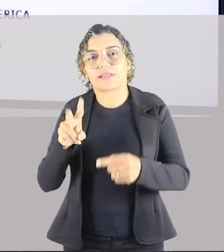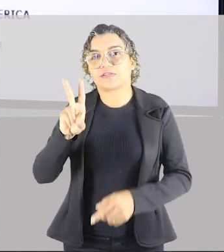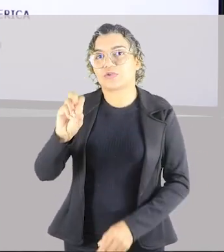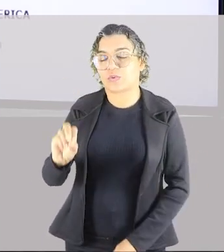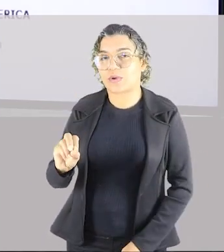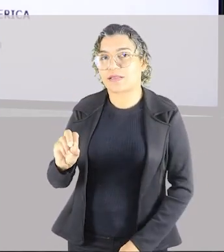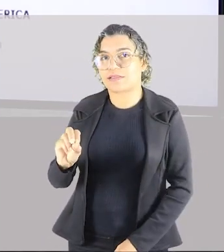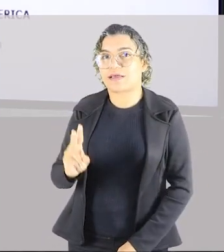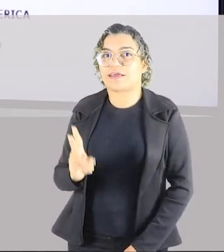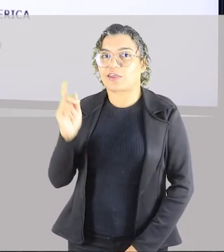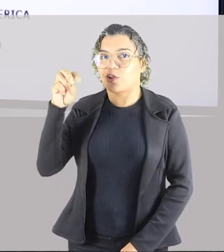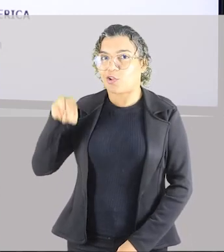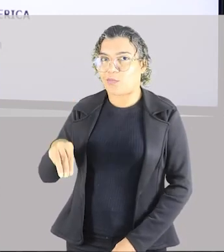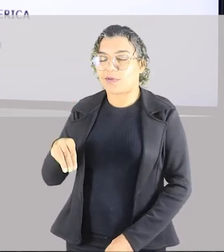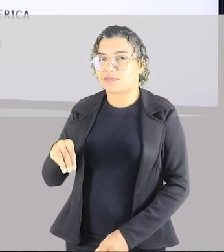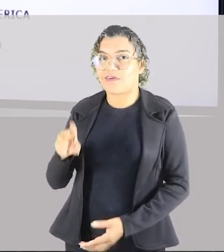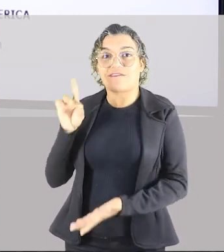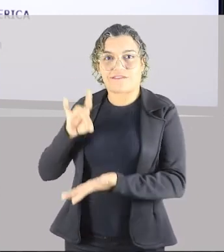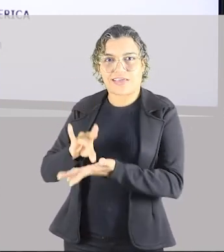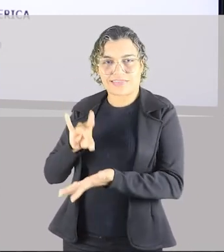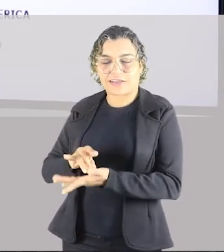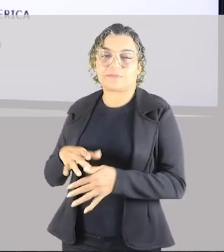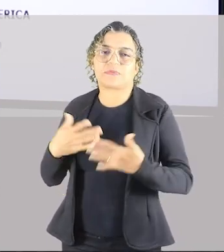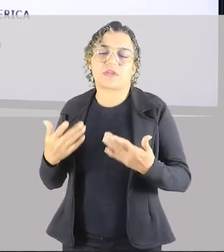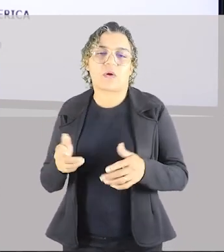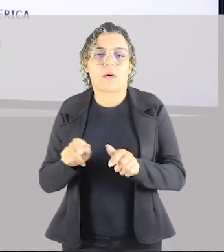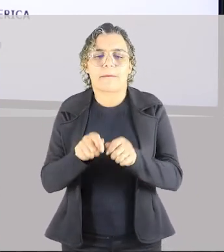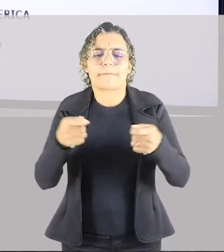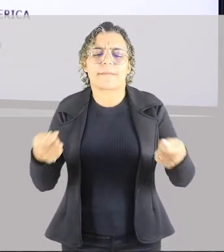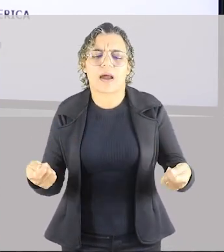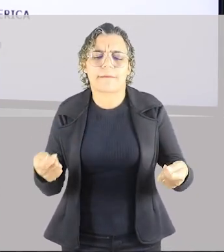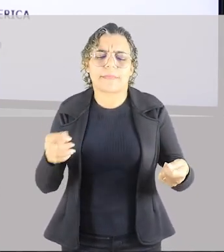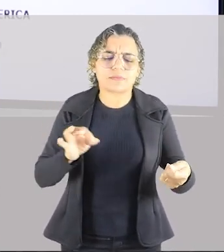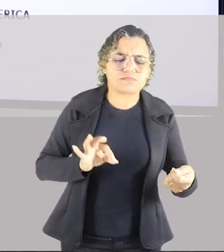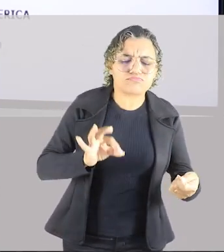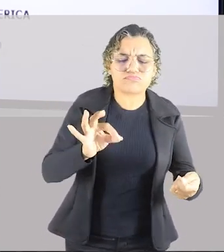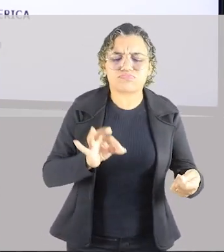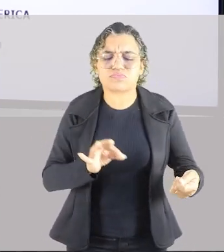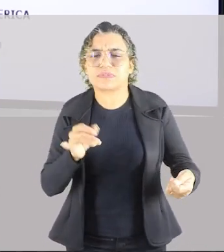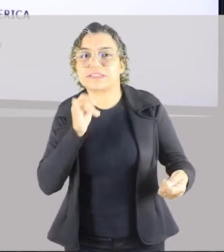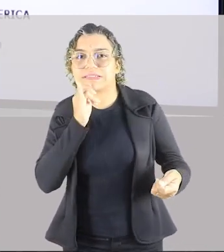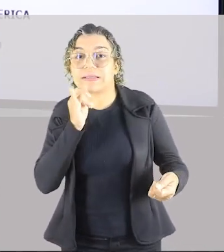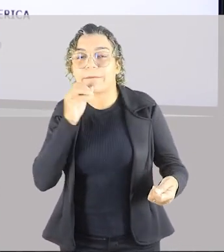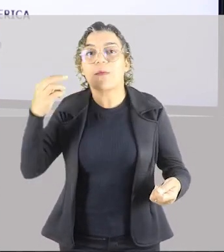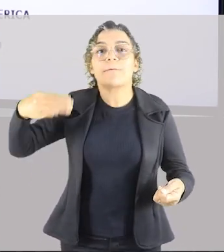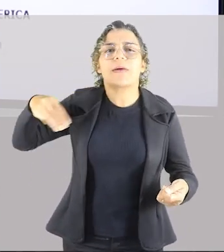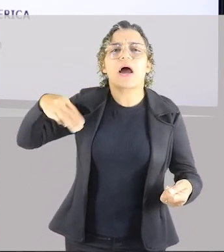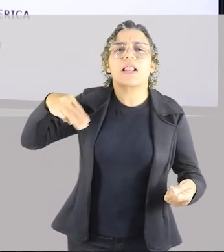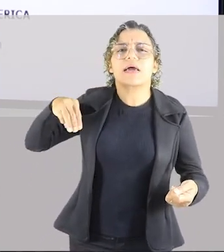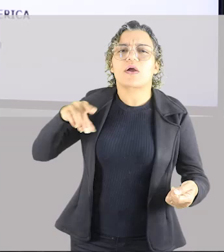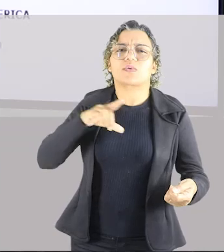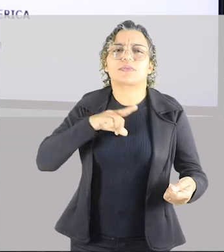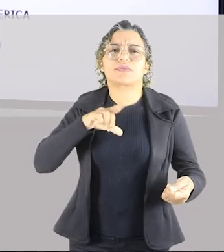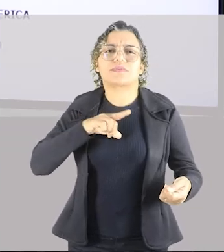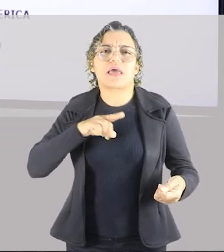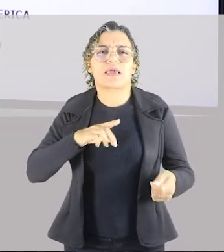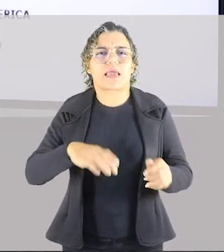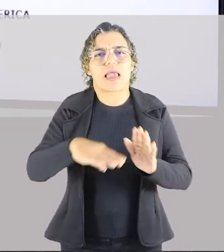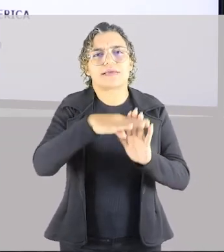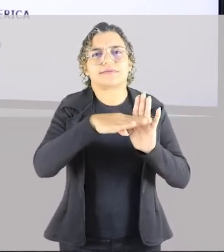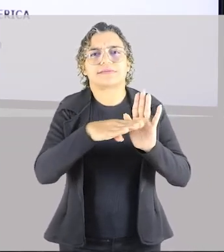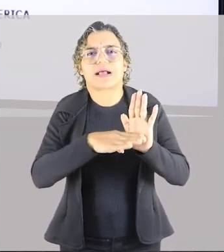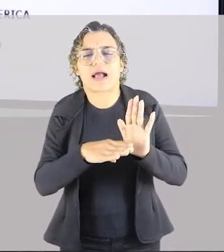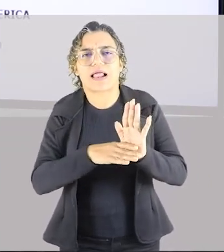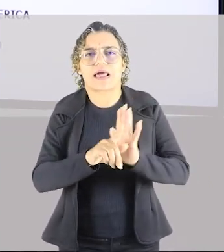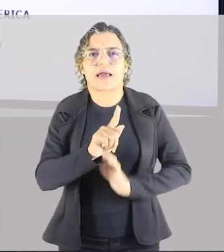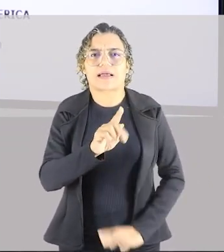vida real. Tá? Então, por exemplo, tu pega um mapa de uma cidade para outra, mapa do Maranhão, aí vai estar lá, escala gráfica, e, por